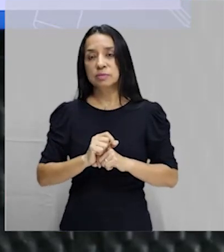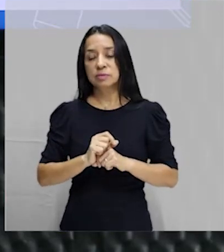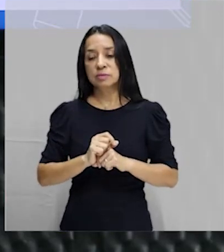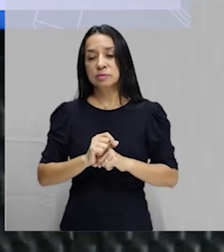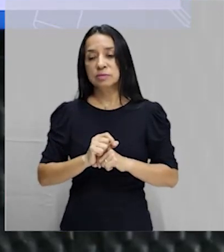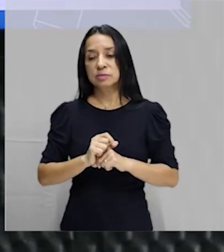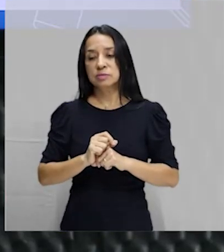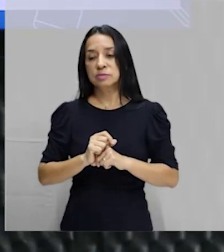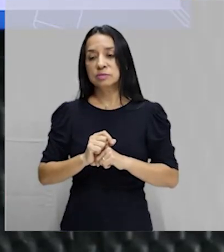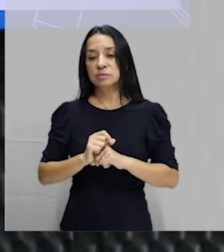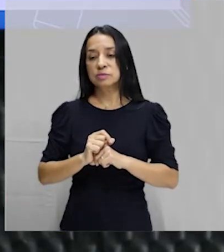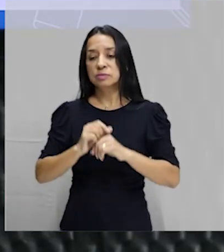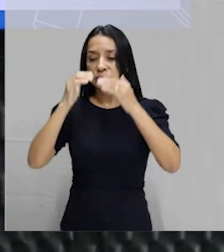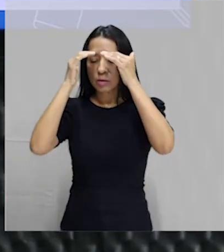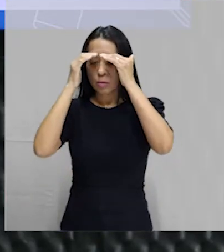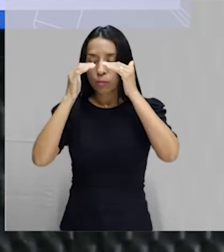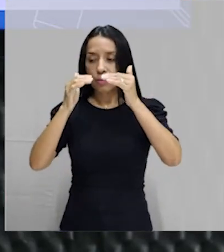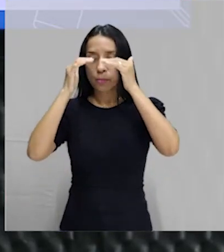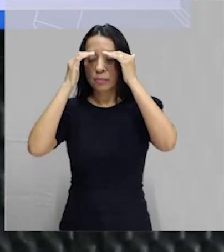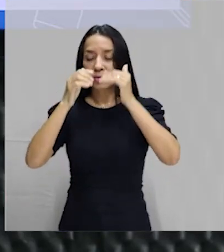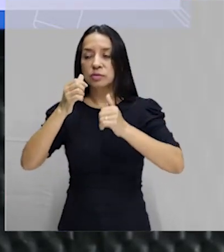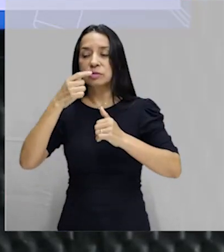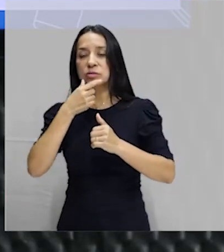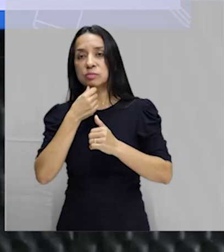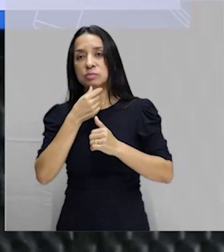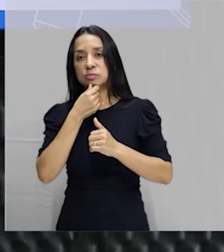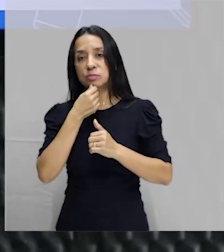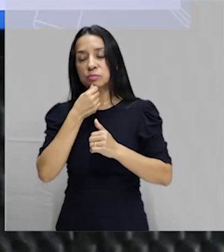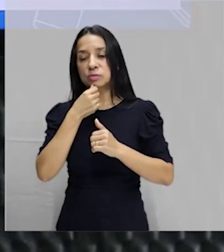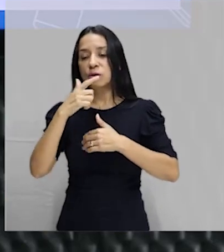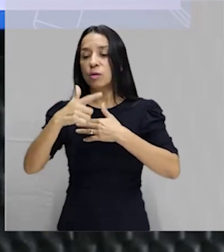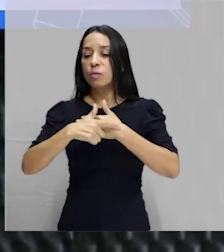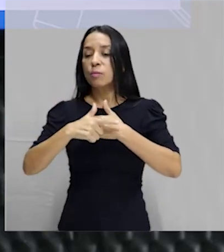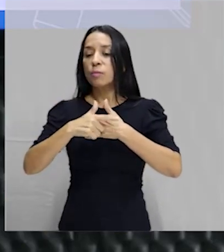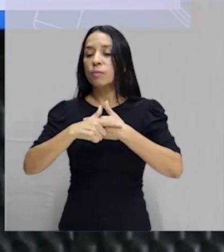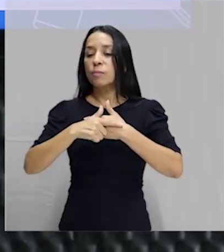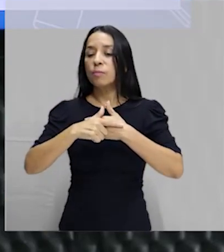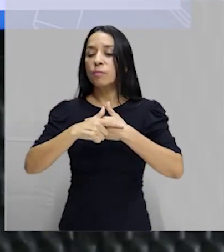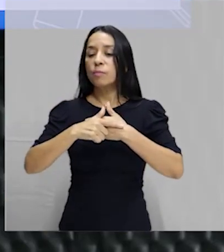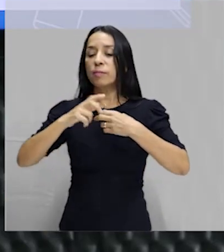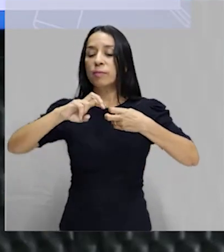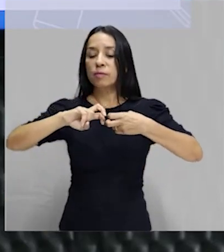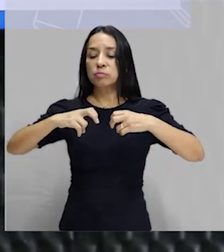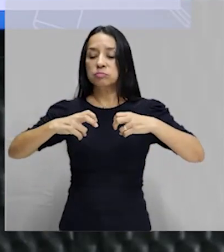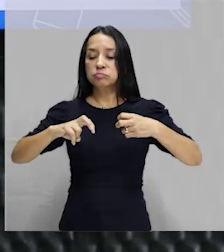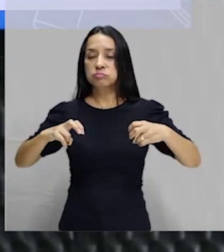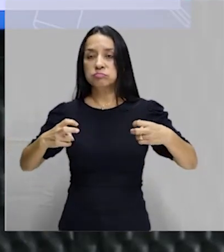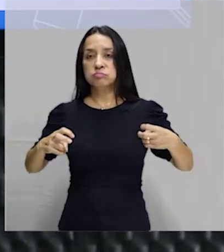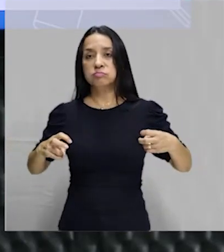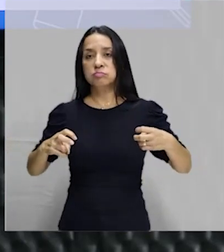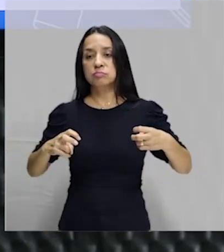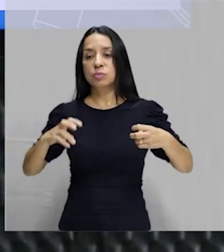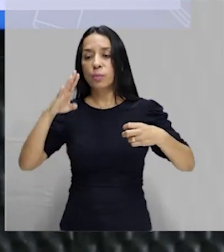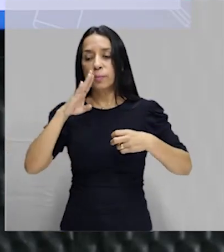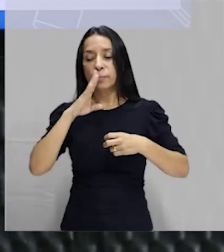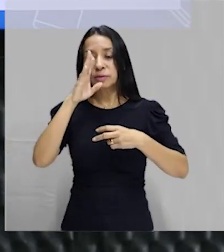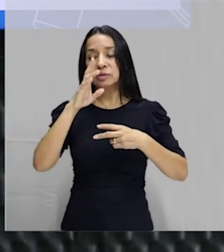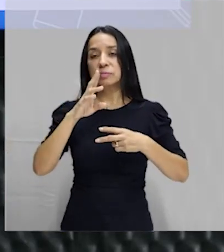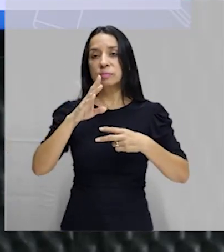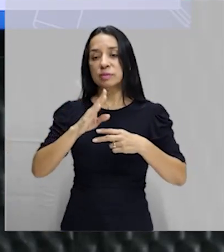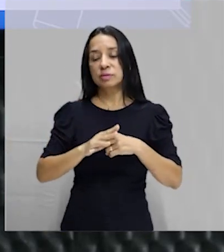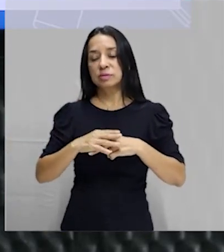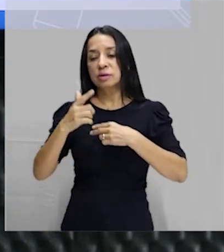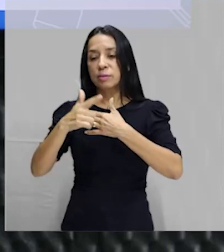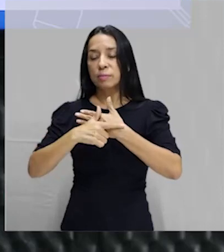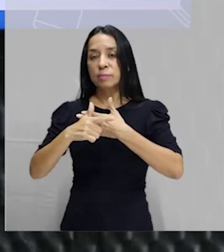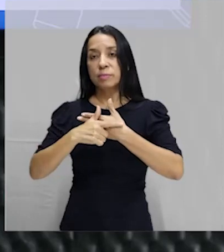estar submissa aos homens e um papel de procriação. Os dois principais papéis das mulheres,